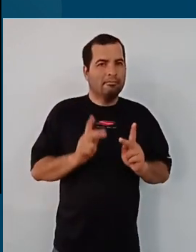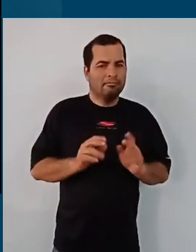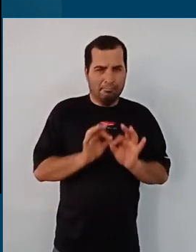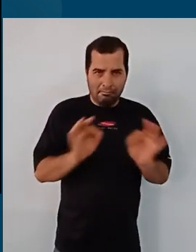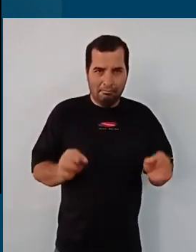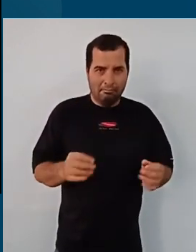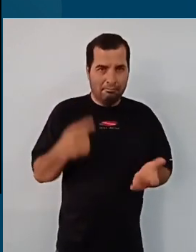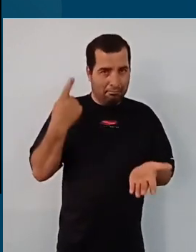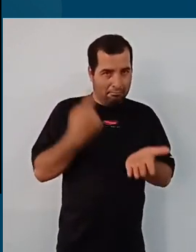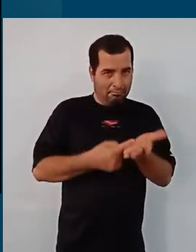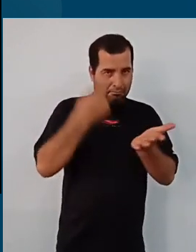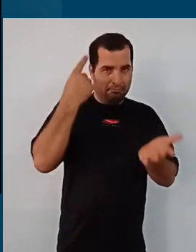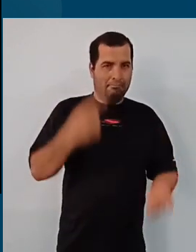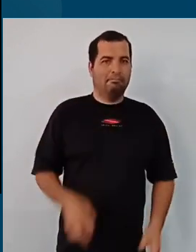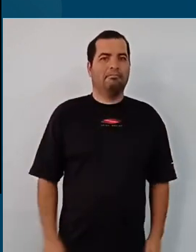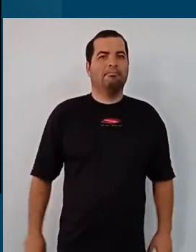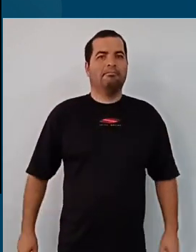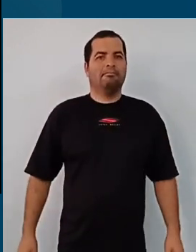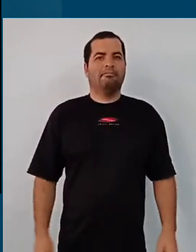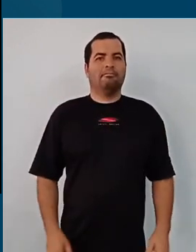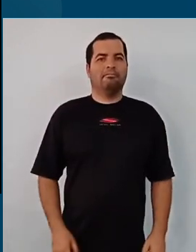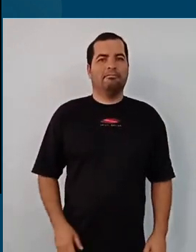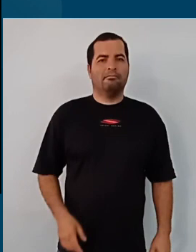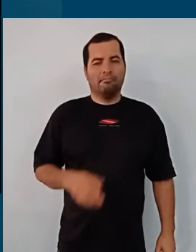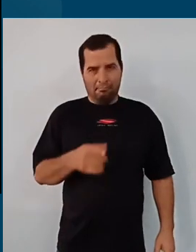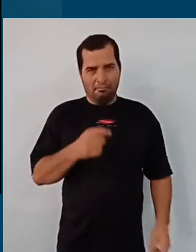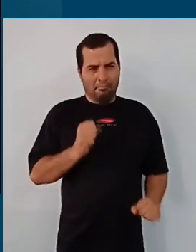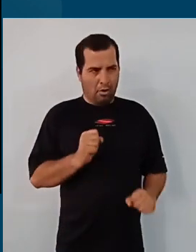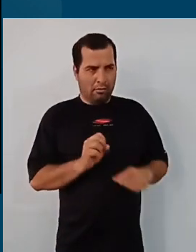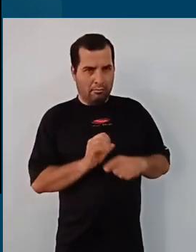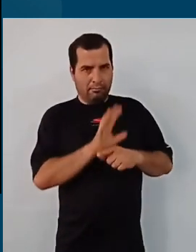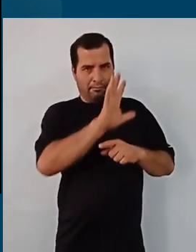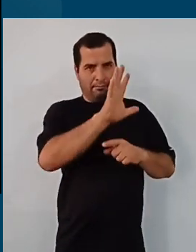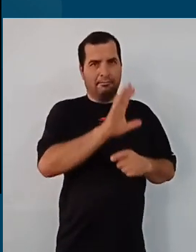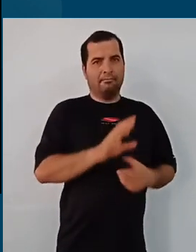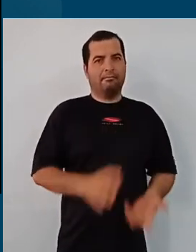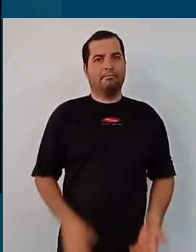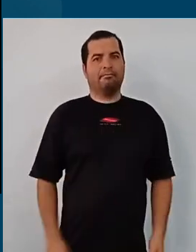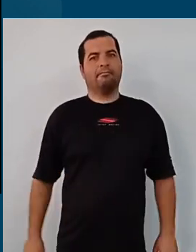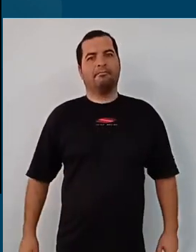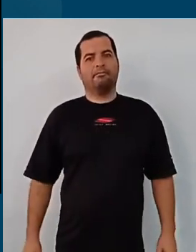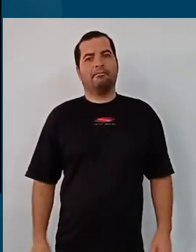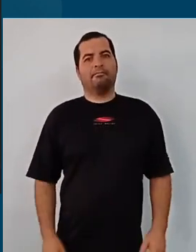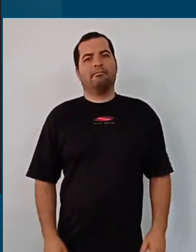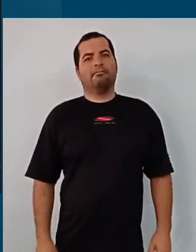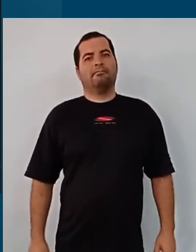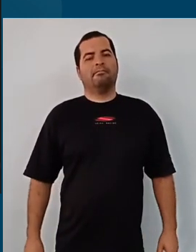assim? Combinado? Aline, você pode projetar, por favor?